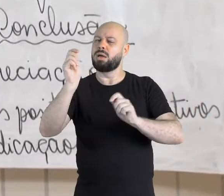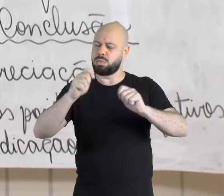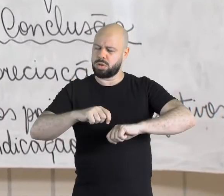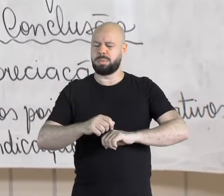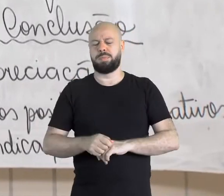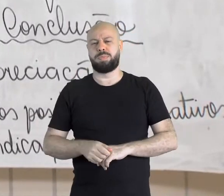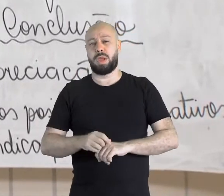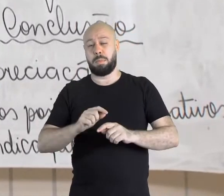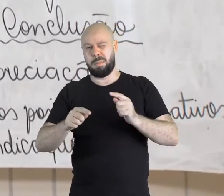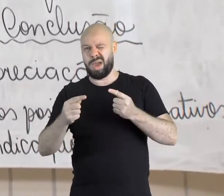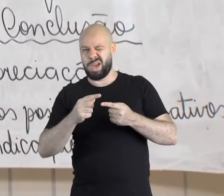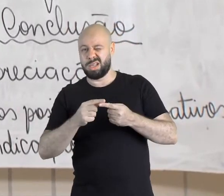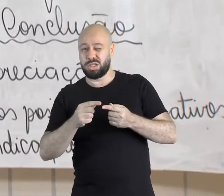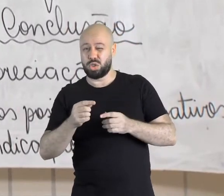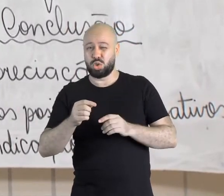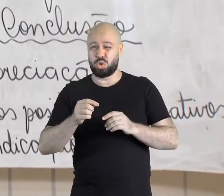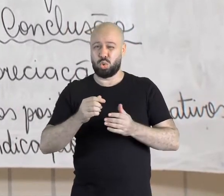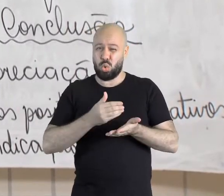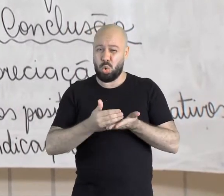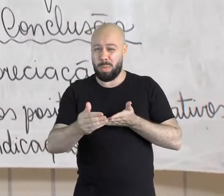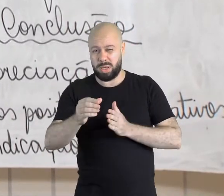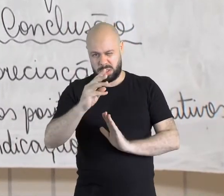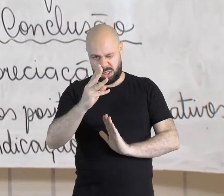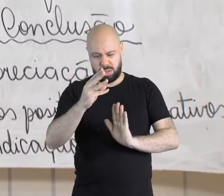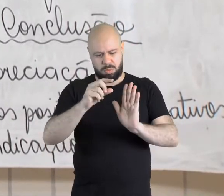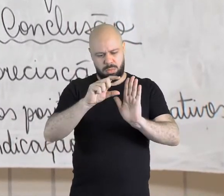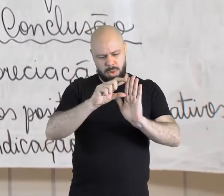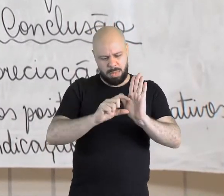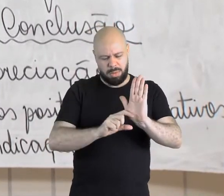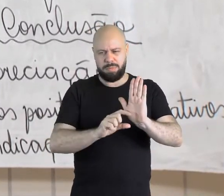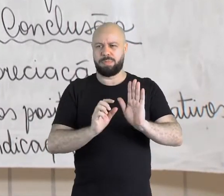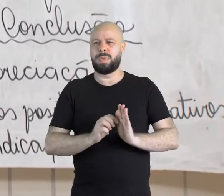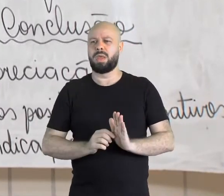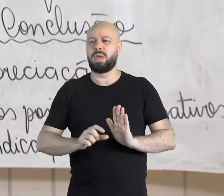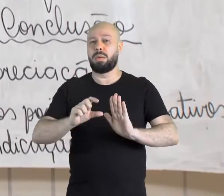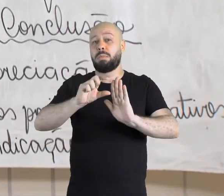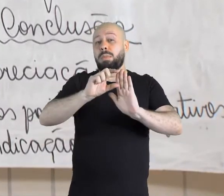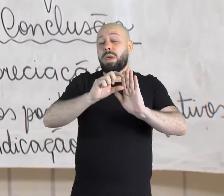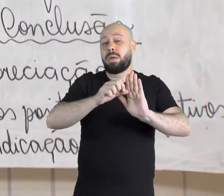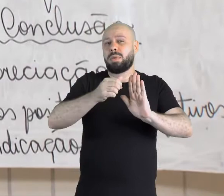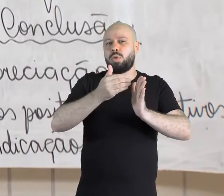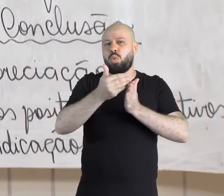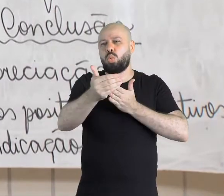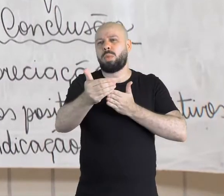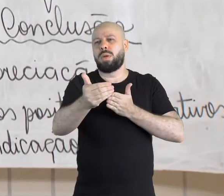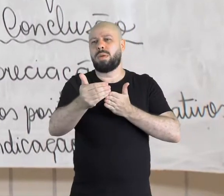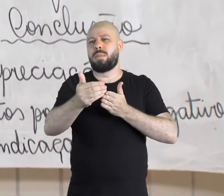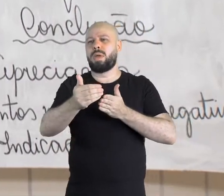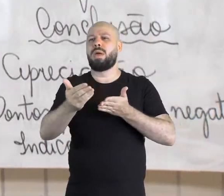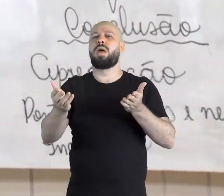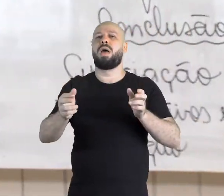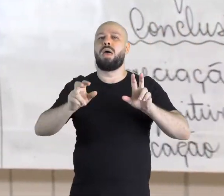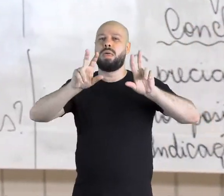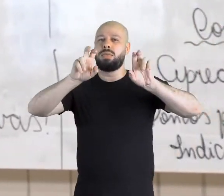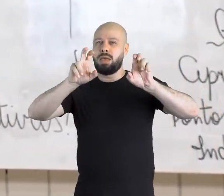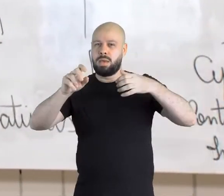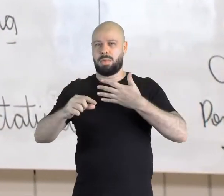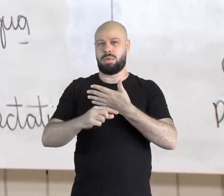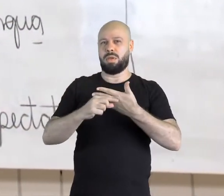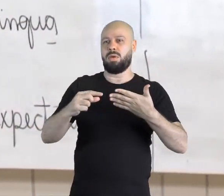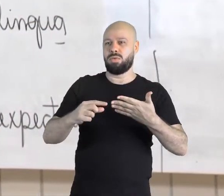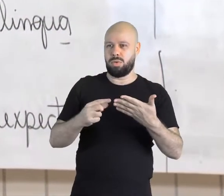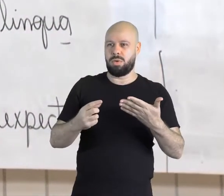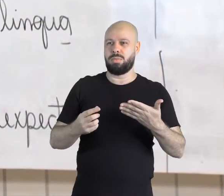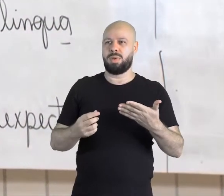No primeiro parágrafo, introdução, apresentação do vlog, tema e autor. Então, qual